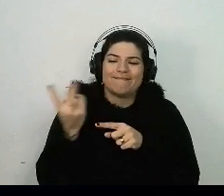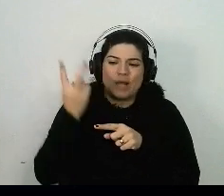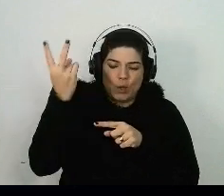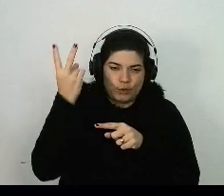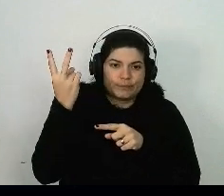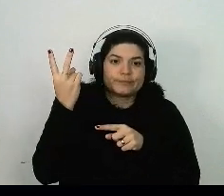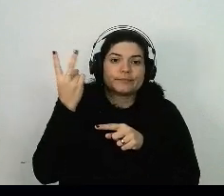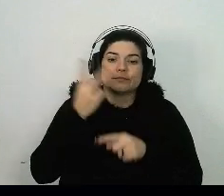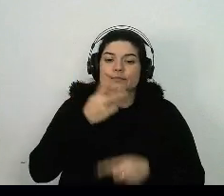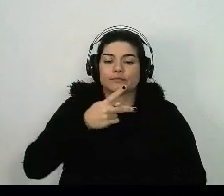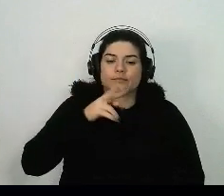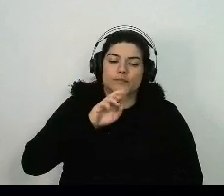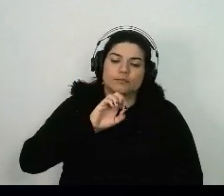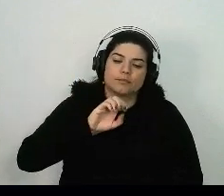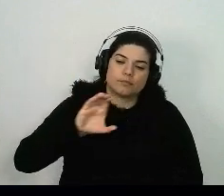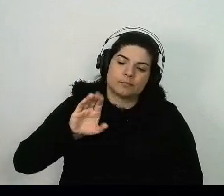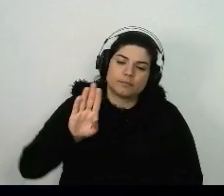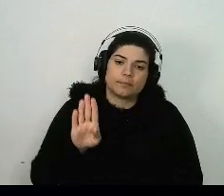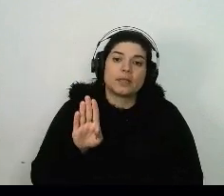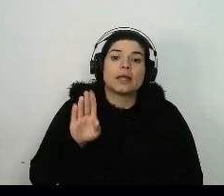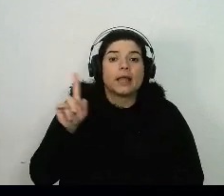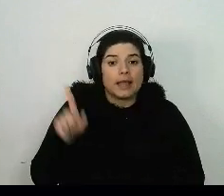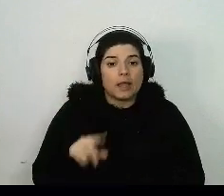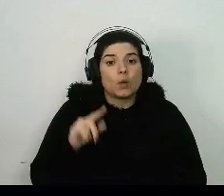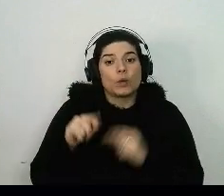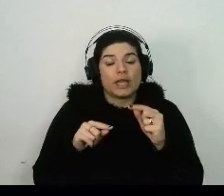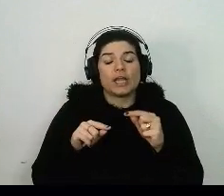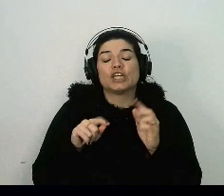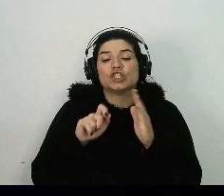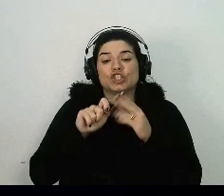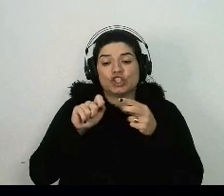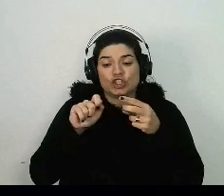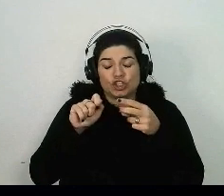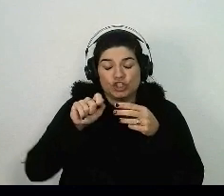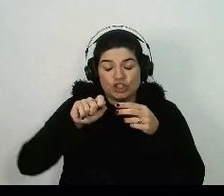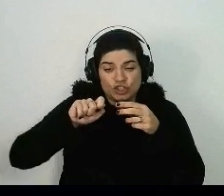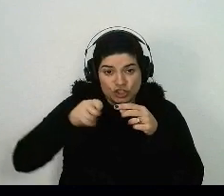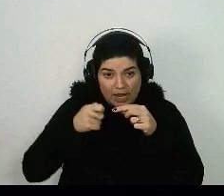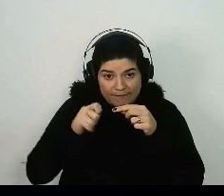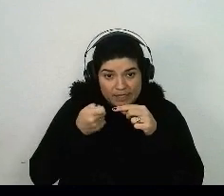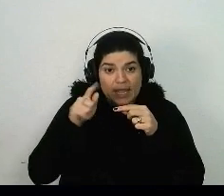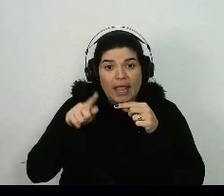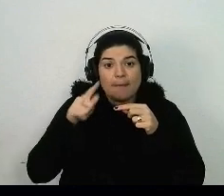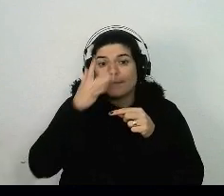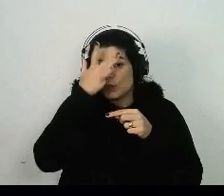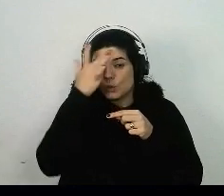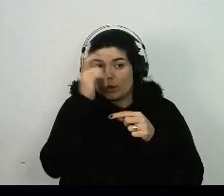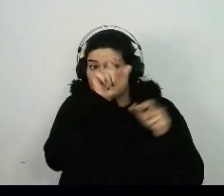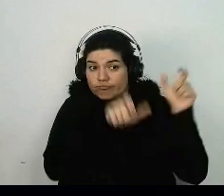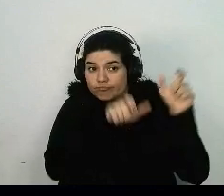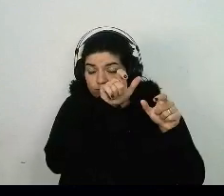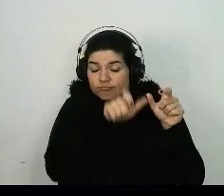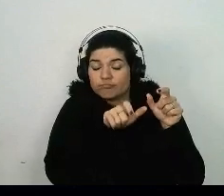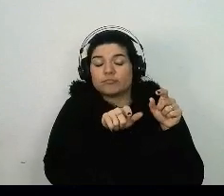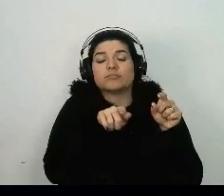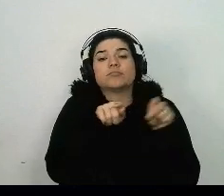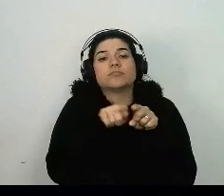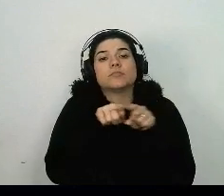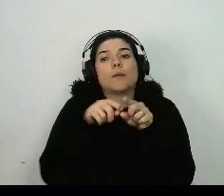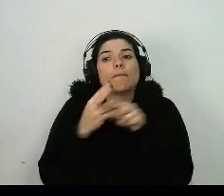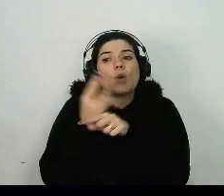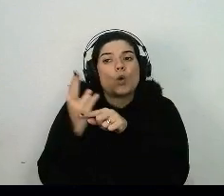minha chave, que seriam as minhas pessoas, e eu vou fazer a busca nessa outra planilha B. Então, eu faço o quê? Eu faço um procurar